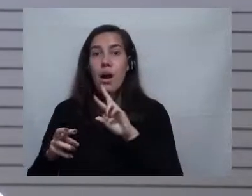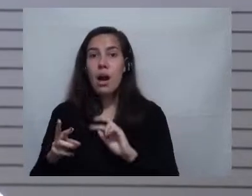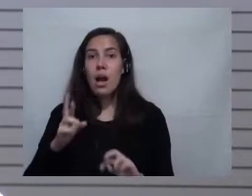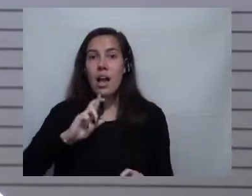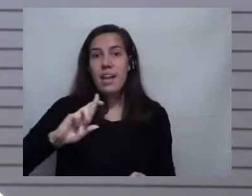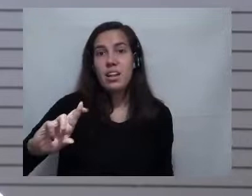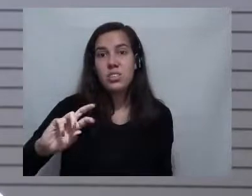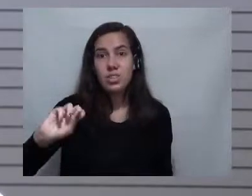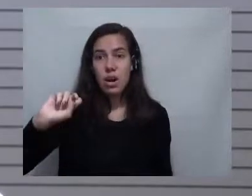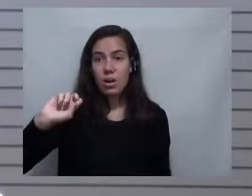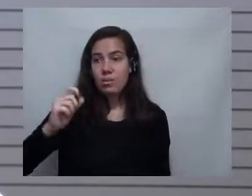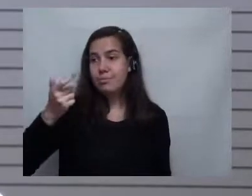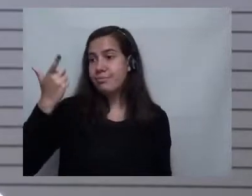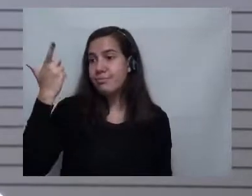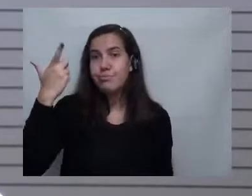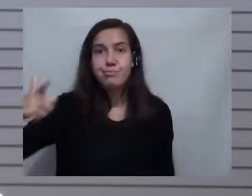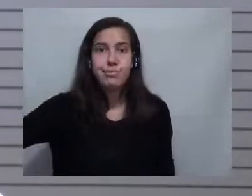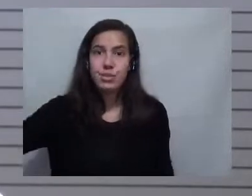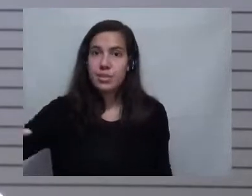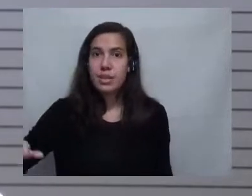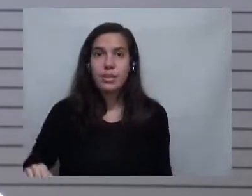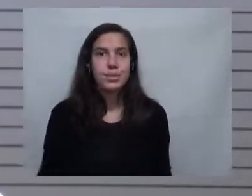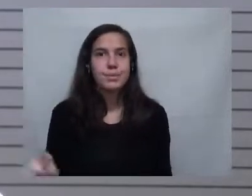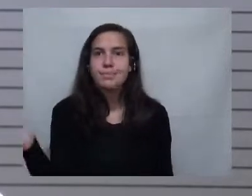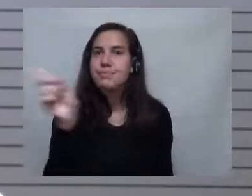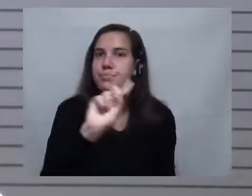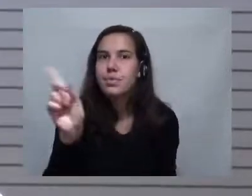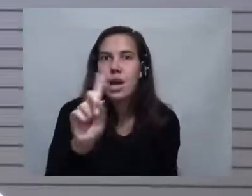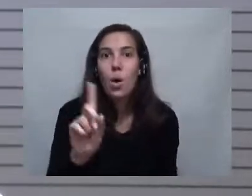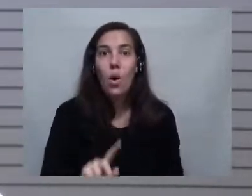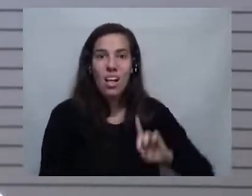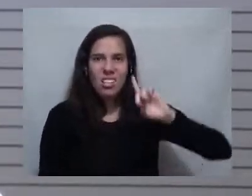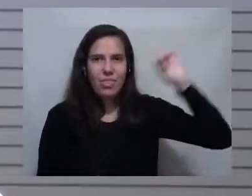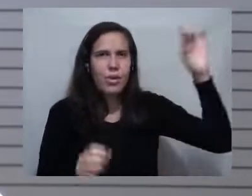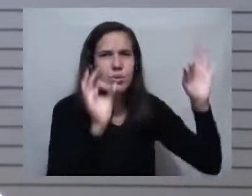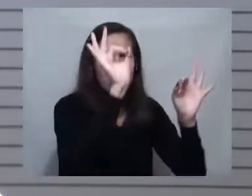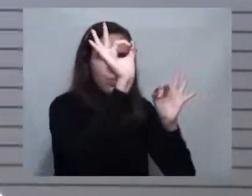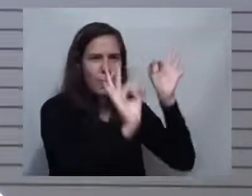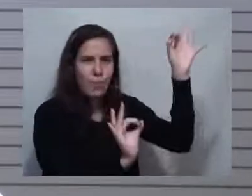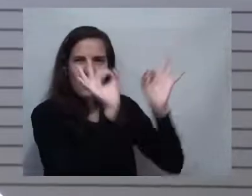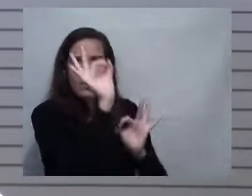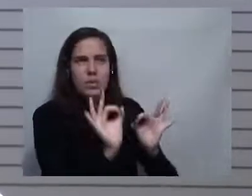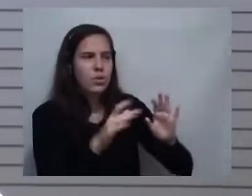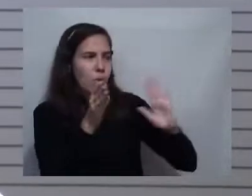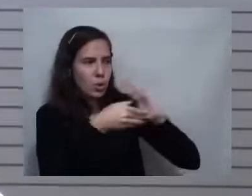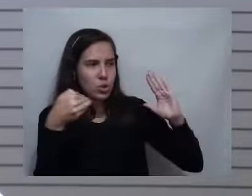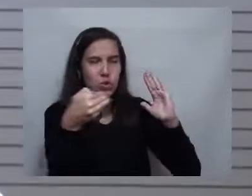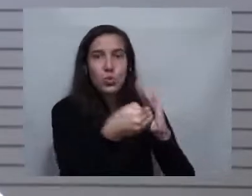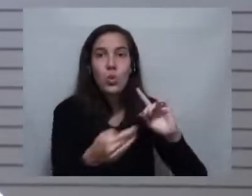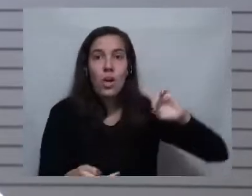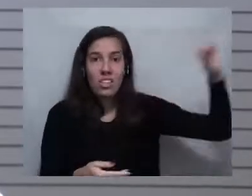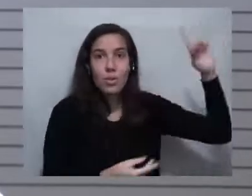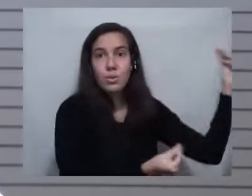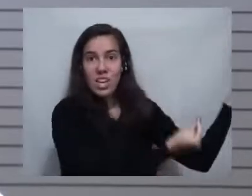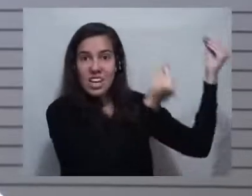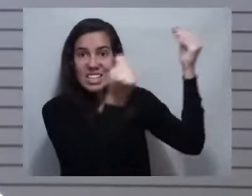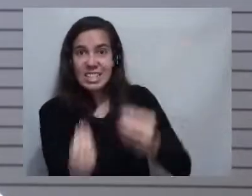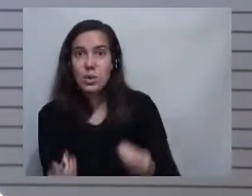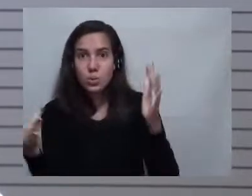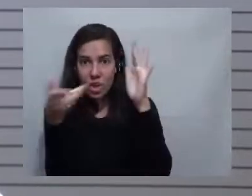e não é assim o senhor tem um plano na sua vida o senhor enviou o filho dele